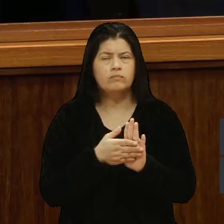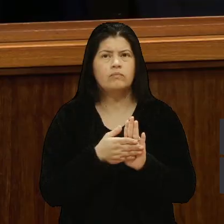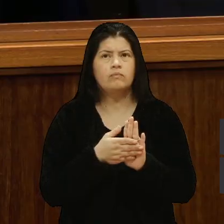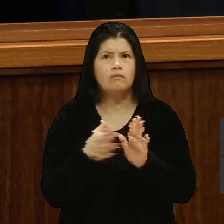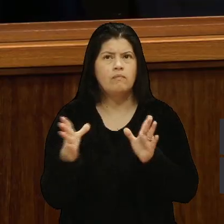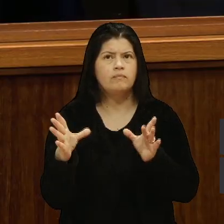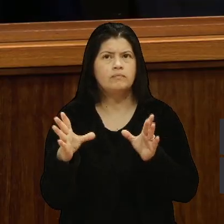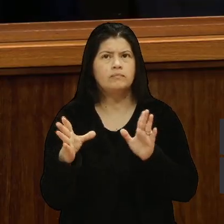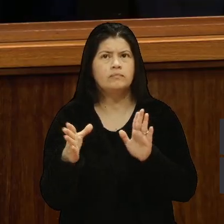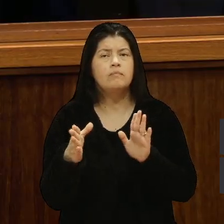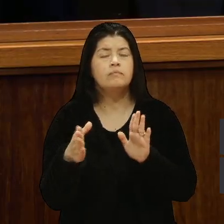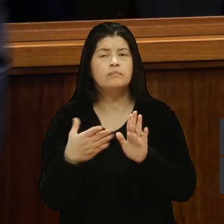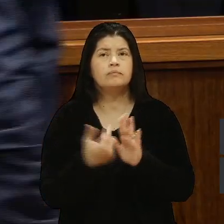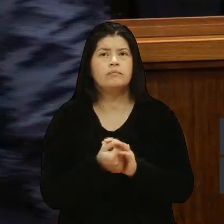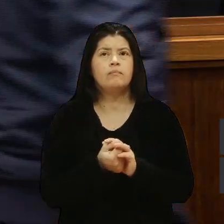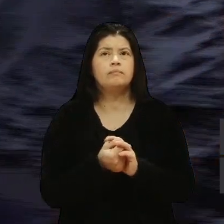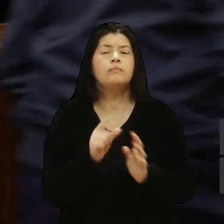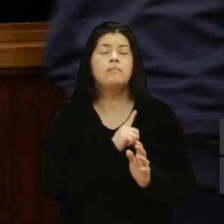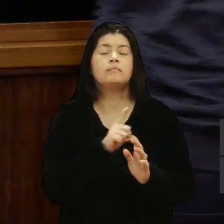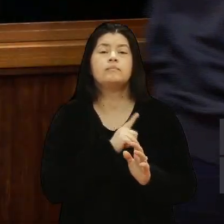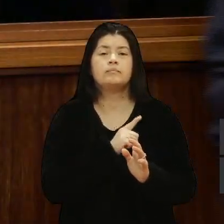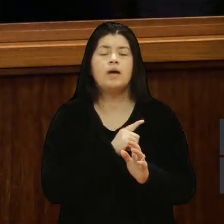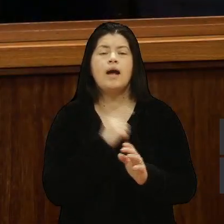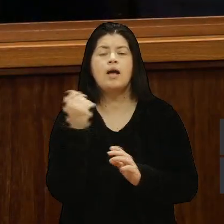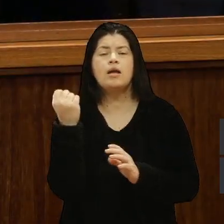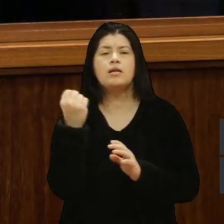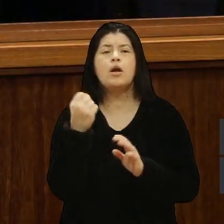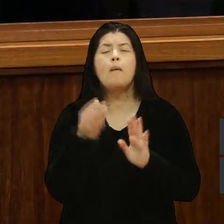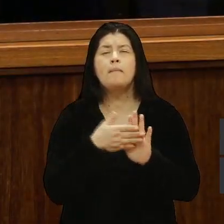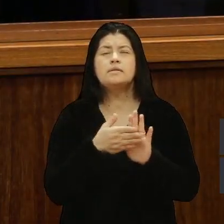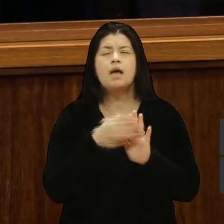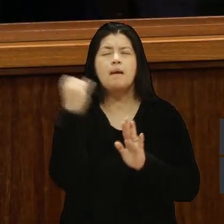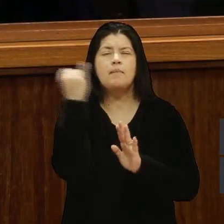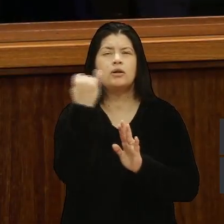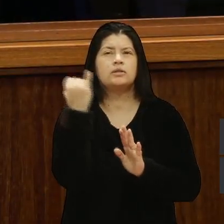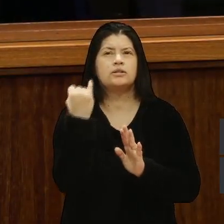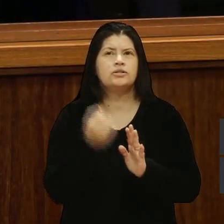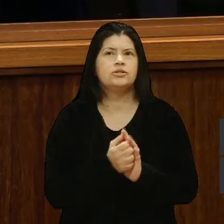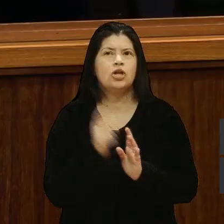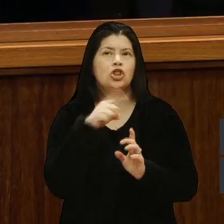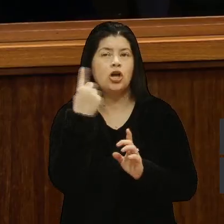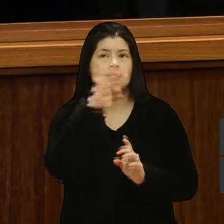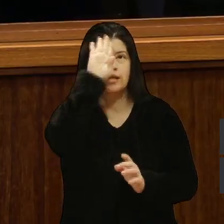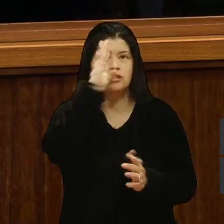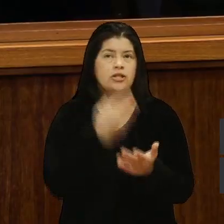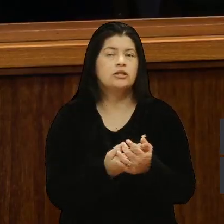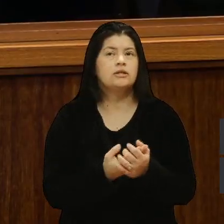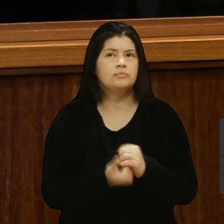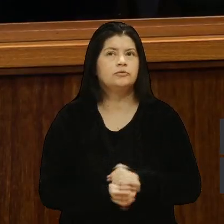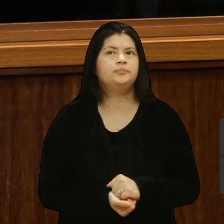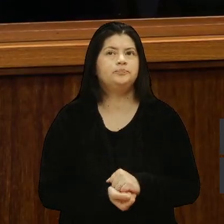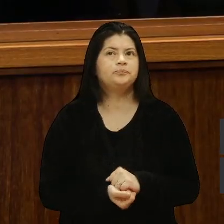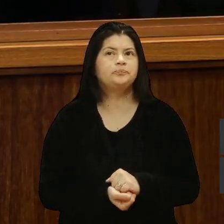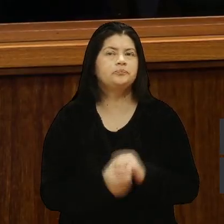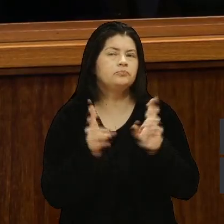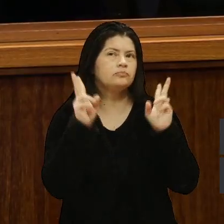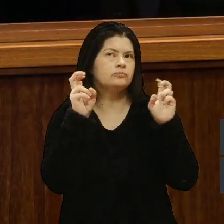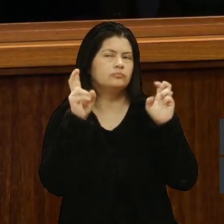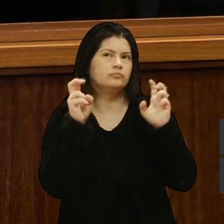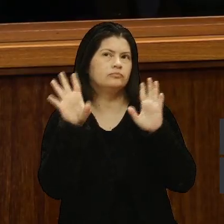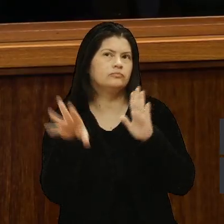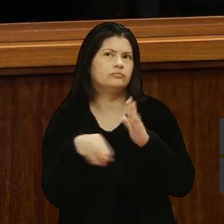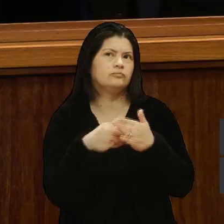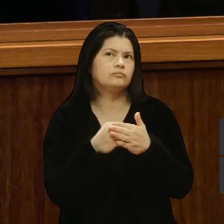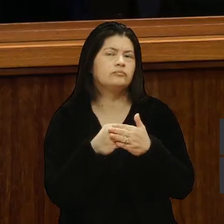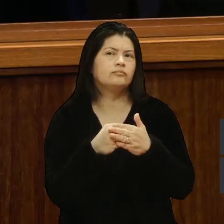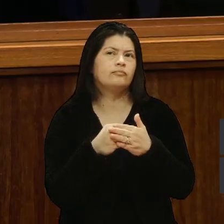emendas, elas têm um caráter importante. A gente acredita que a questão das emendas